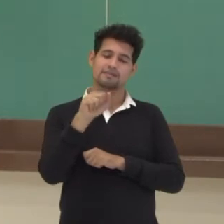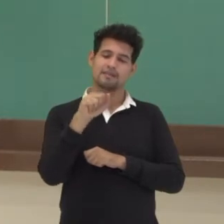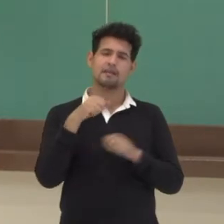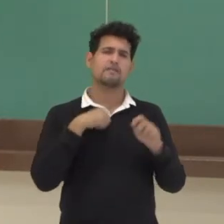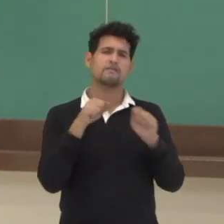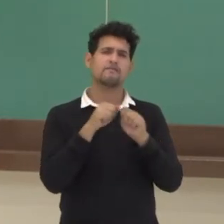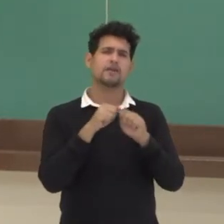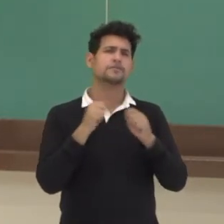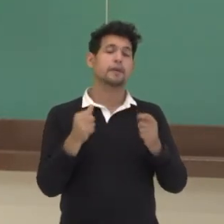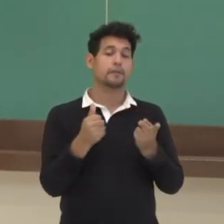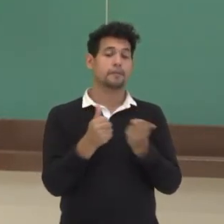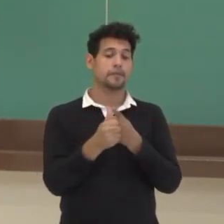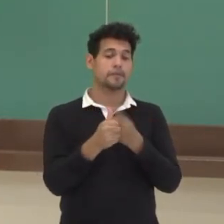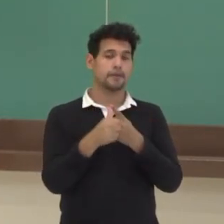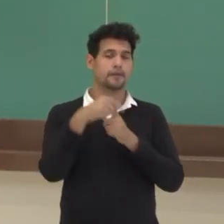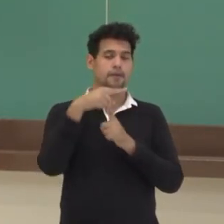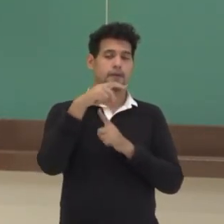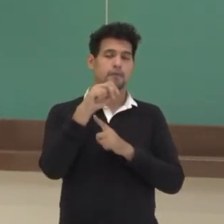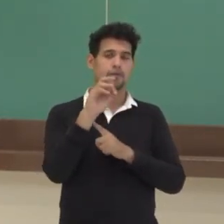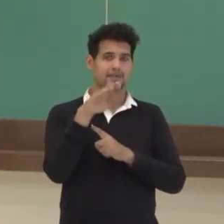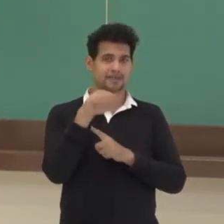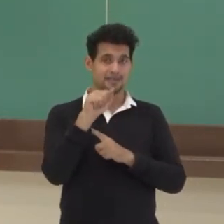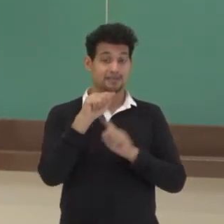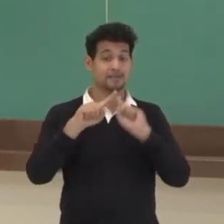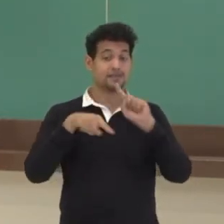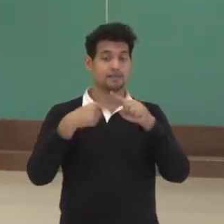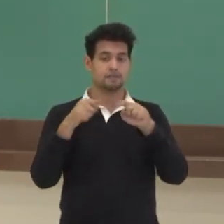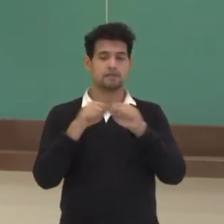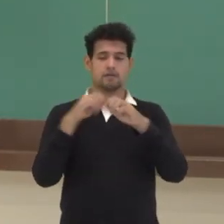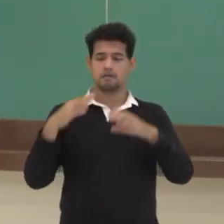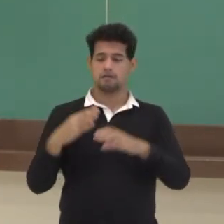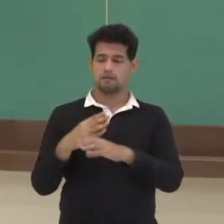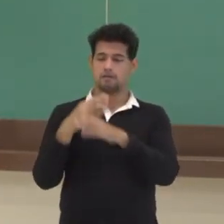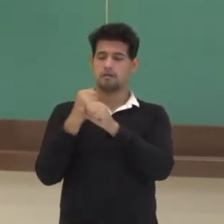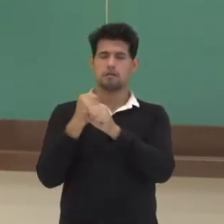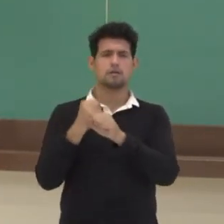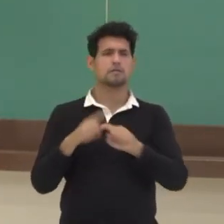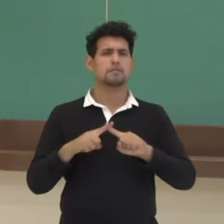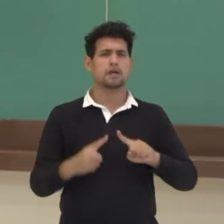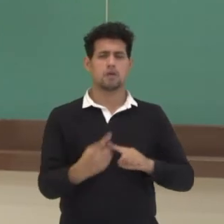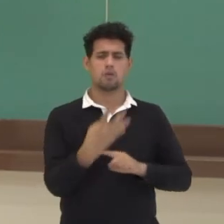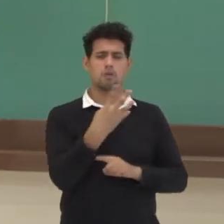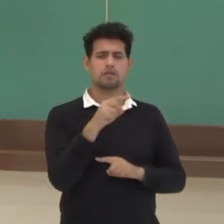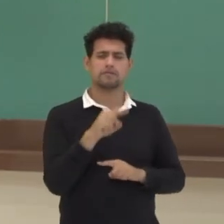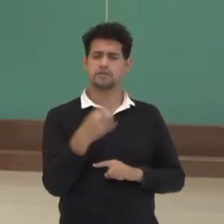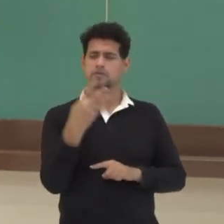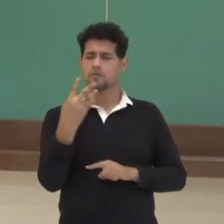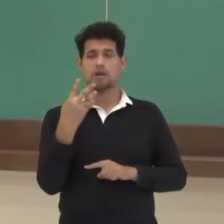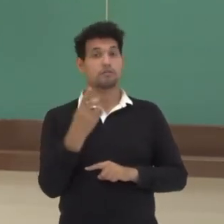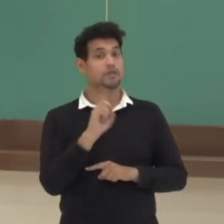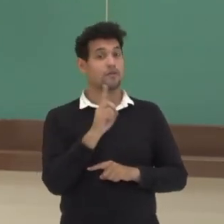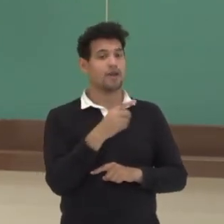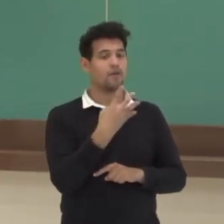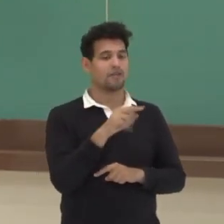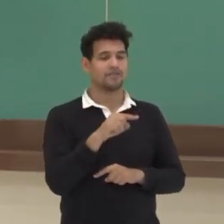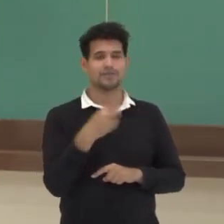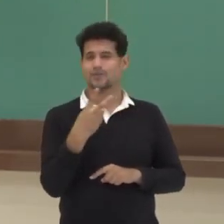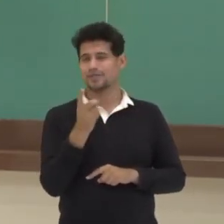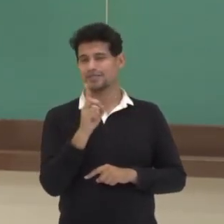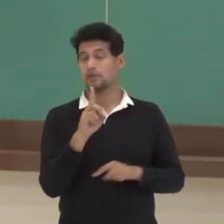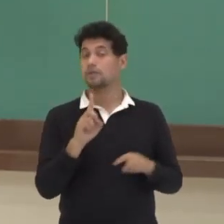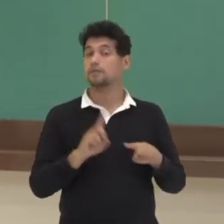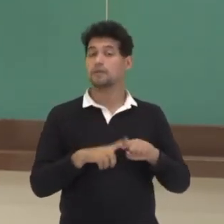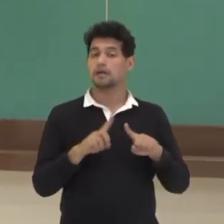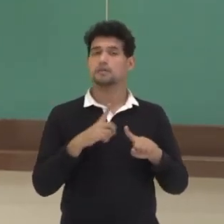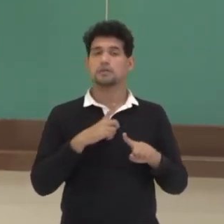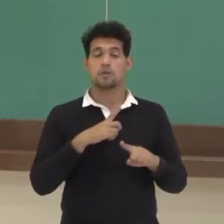resolvo primeiro a potenciação para depois a multiplicação. Então, 4 vezes 4, e não é 4 vezes 2,